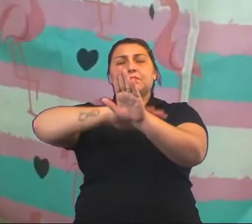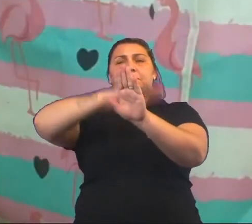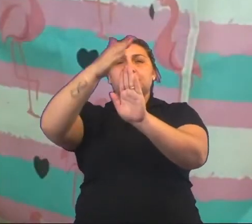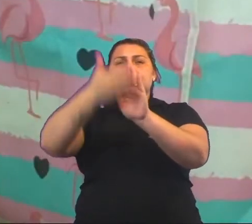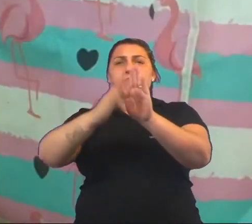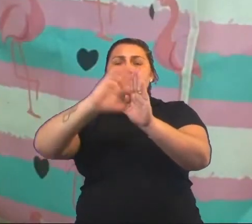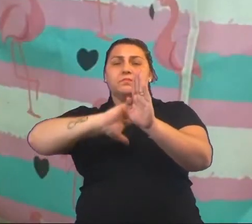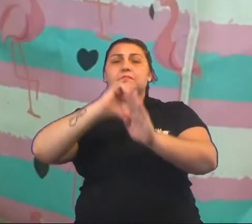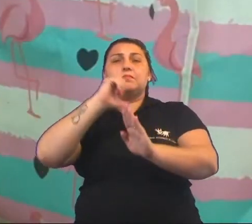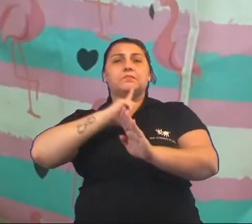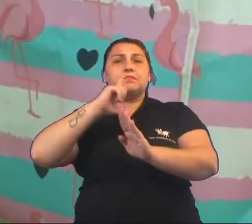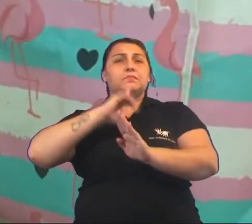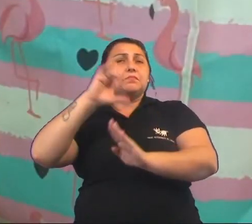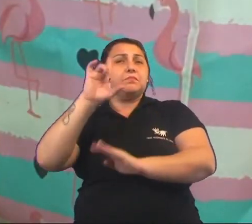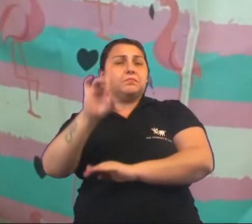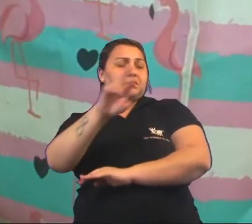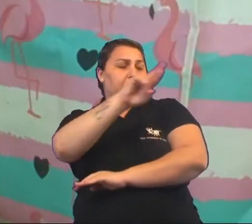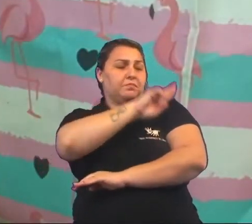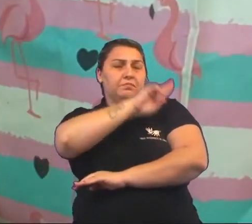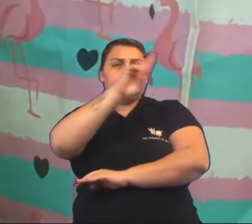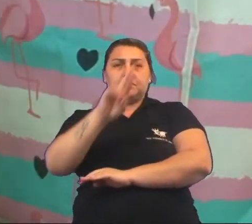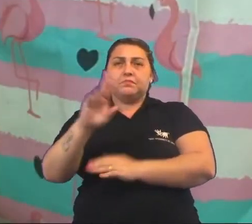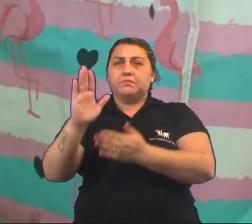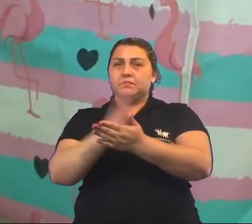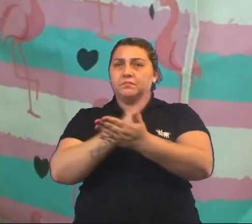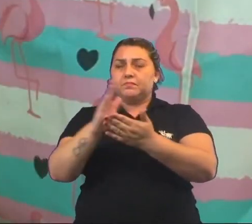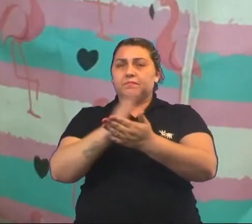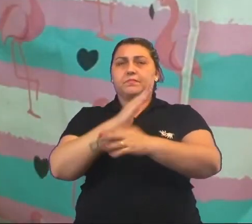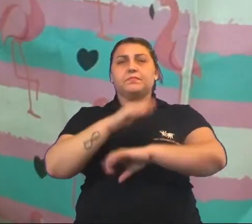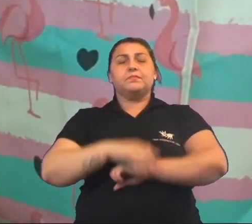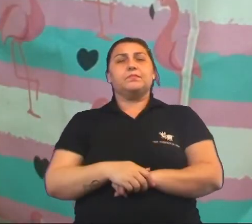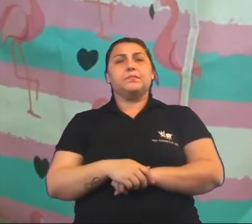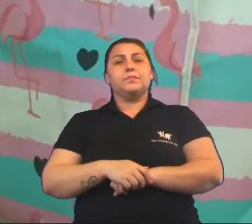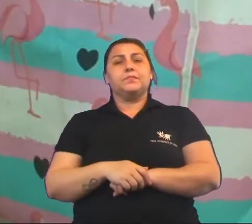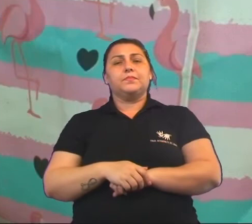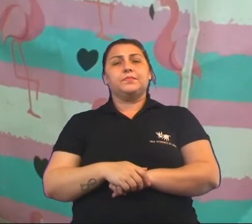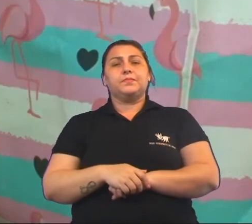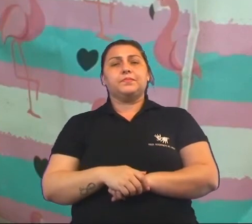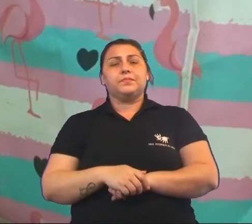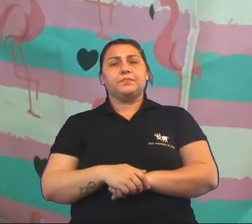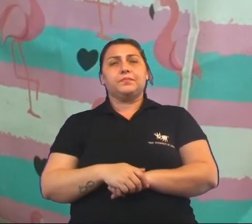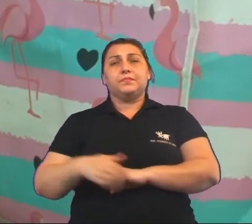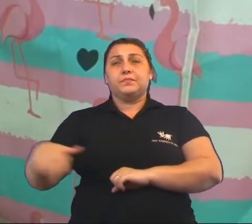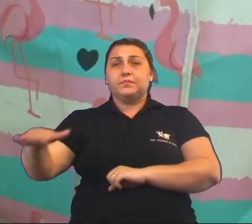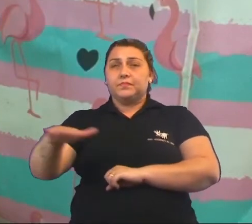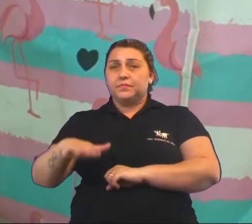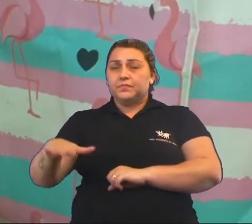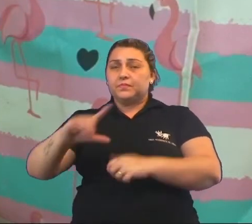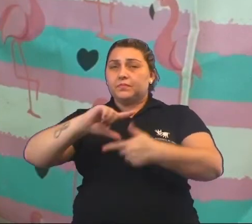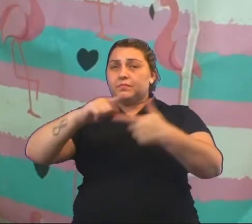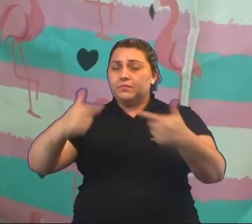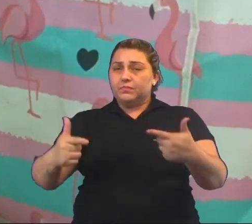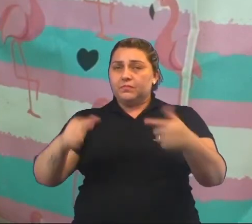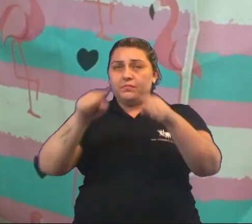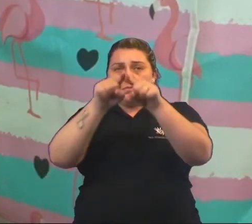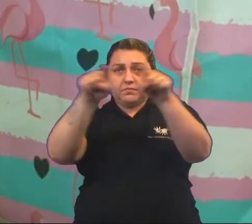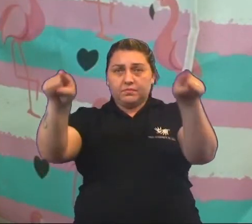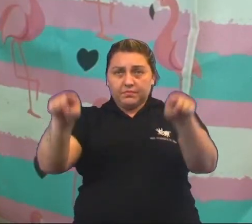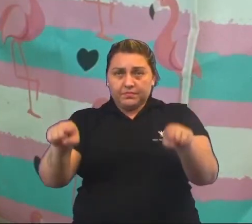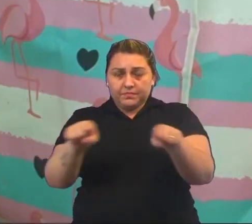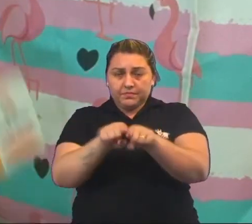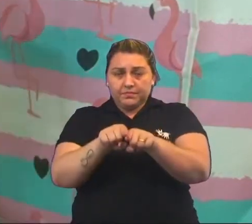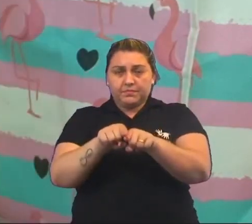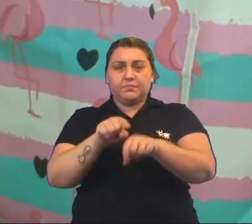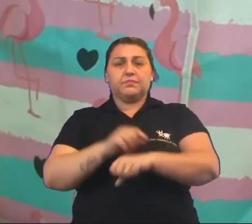nós temos apenas a representação de alguns deles. Este aqui é um sólido geométrico, é o bloco retangular.